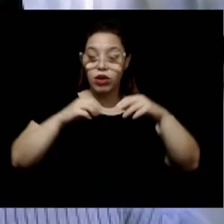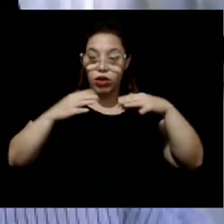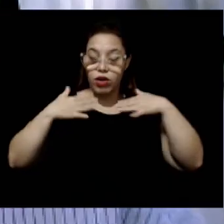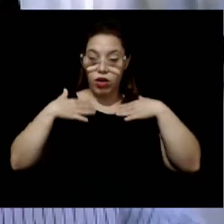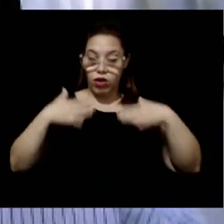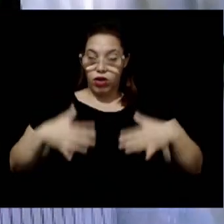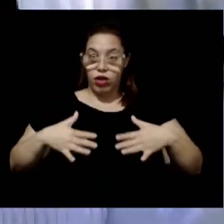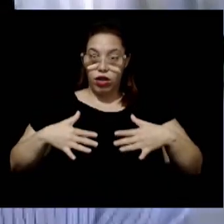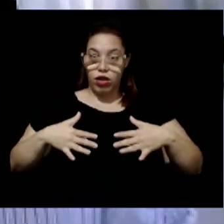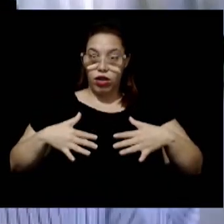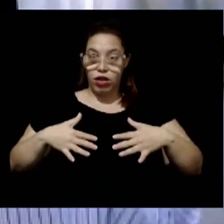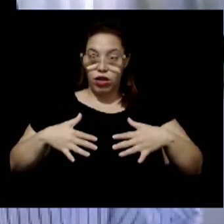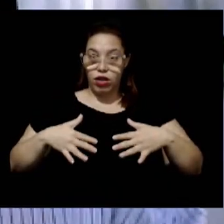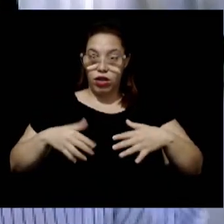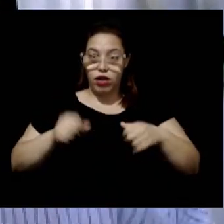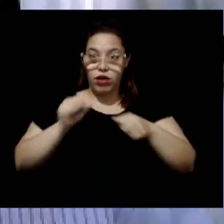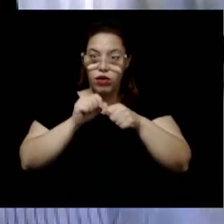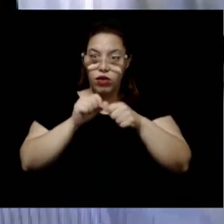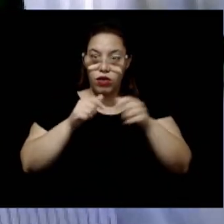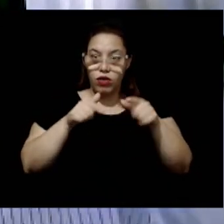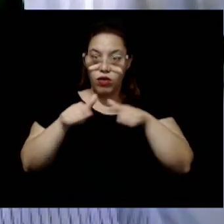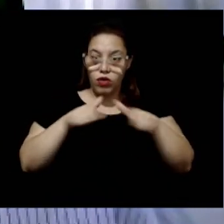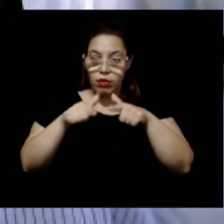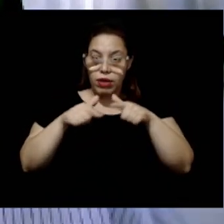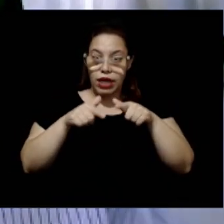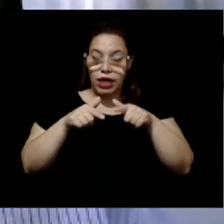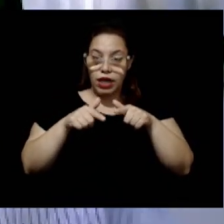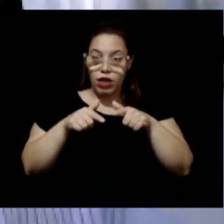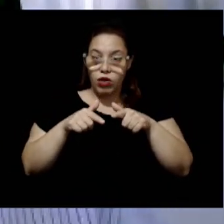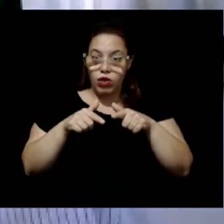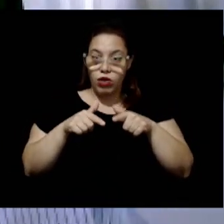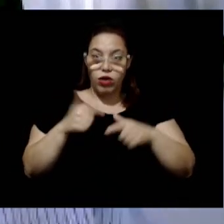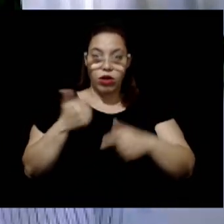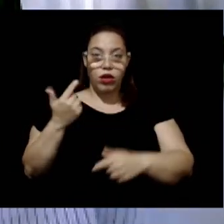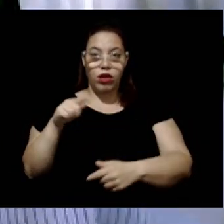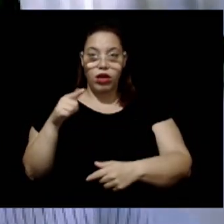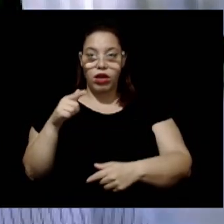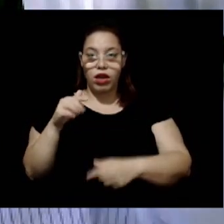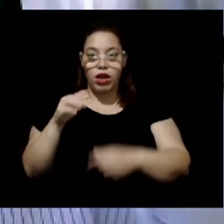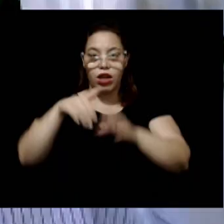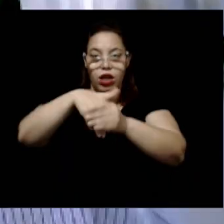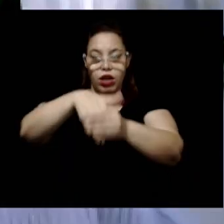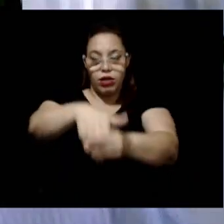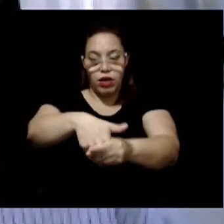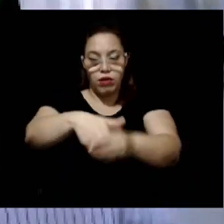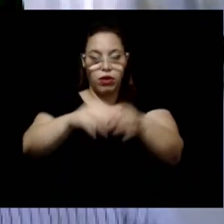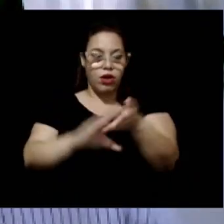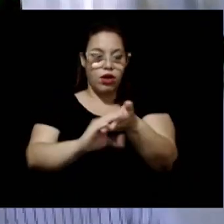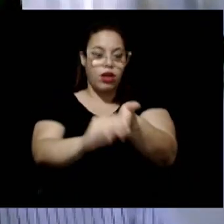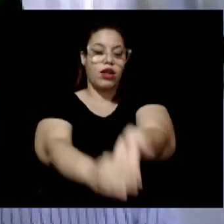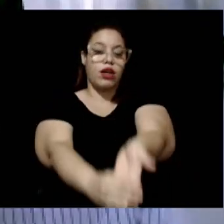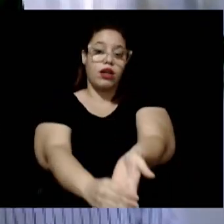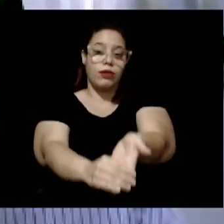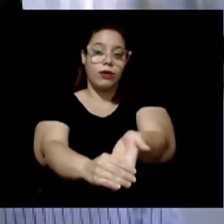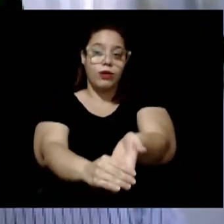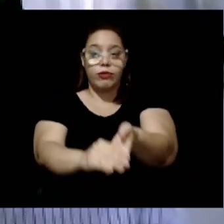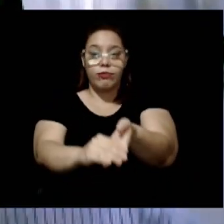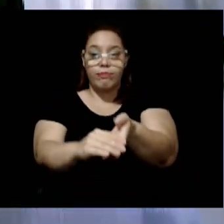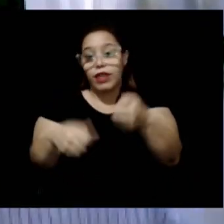Vai fazer um trabalho no serviço. E não tem esse alongamento, esse